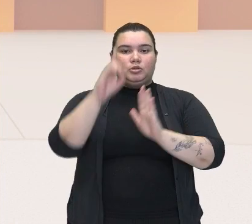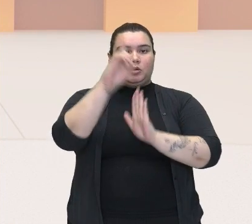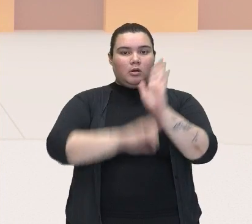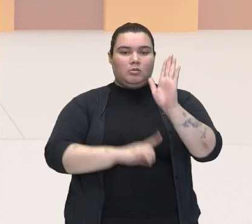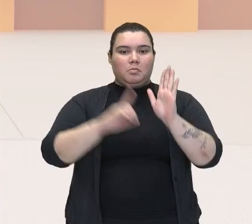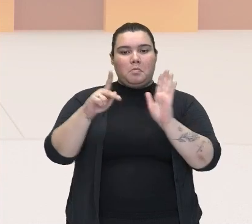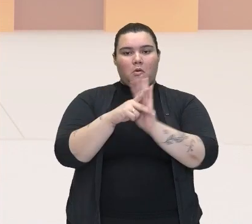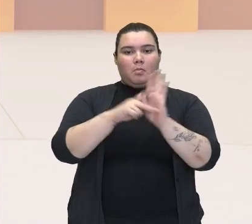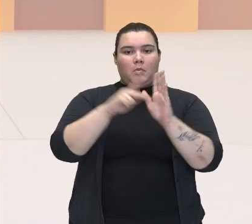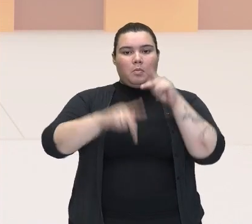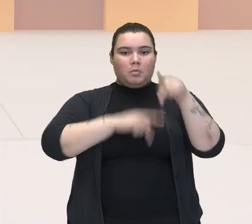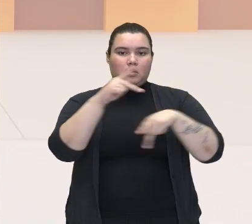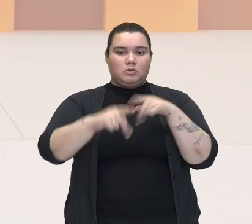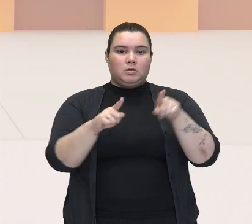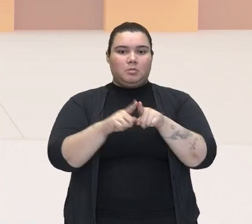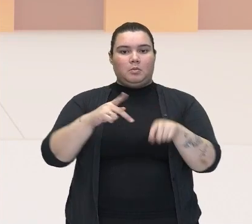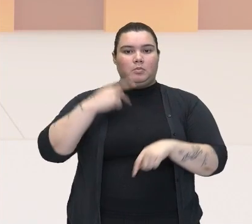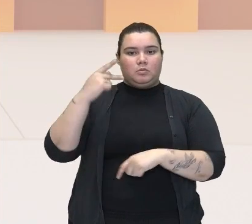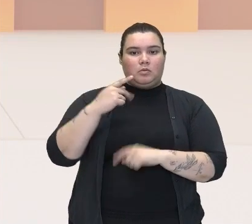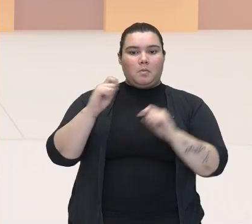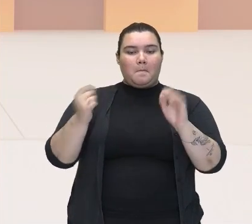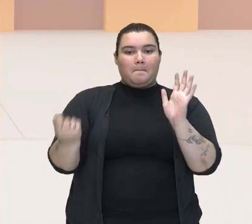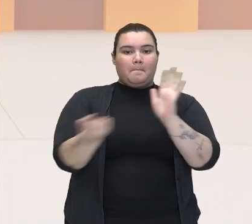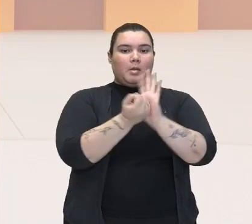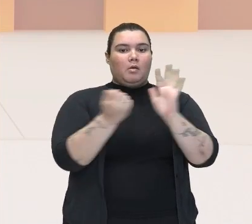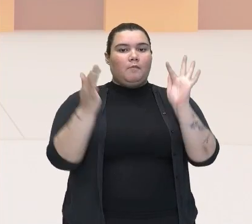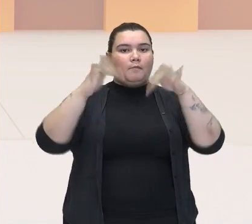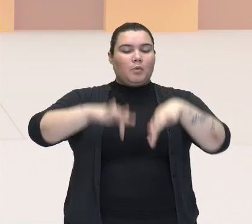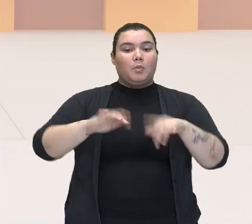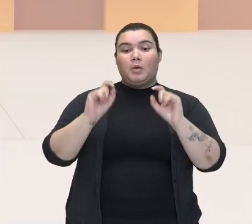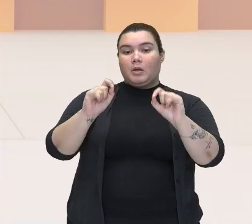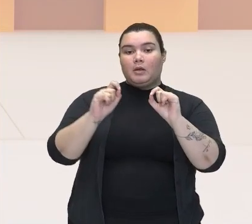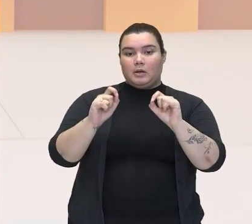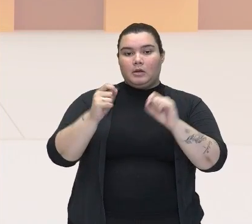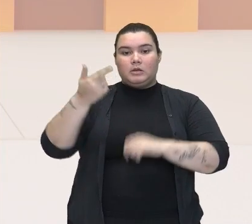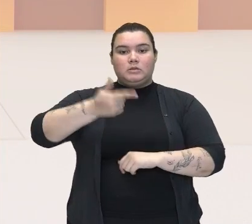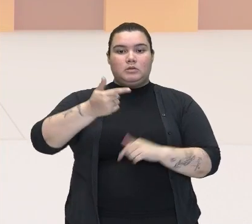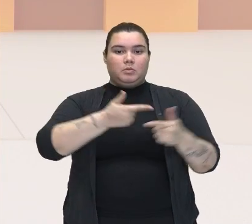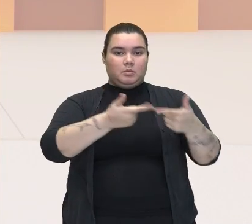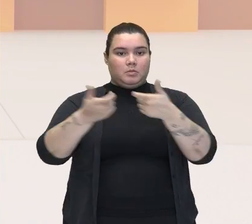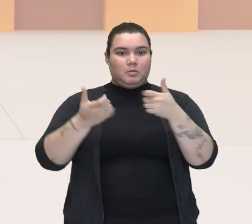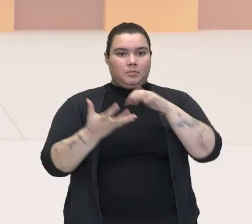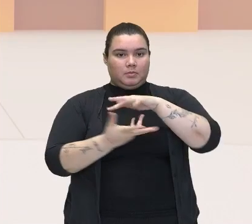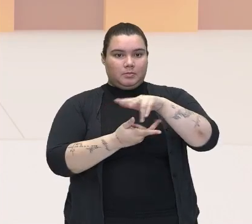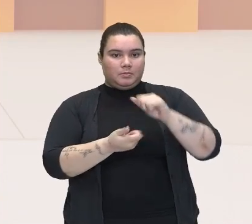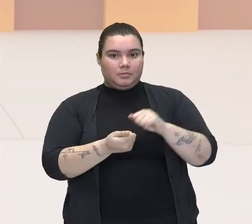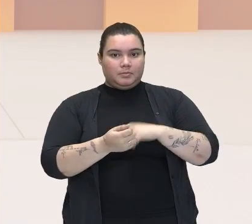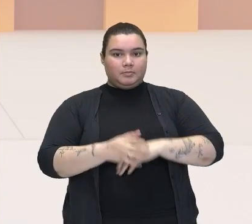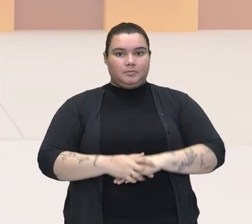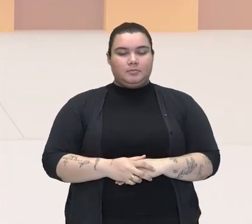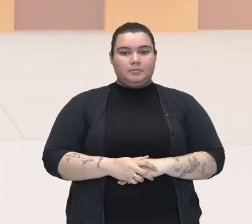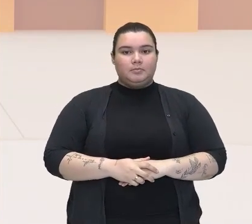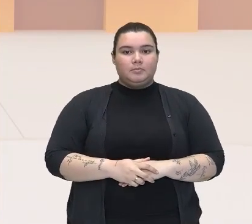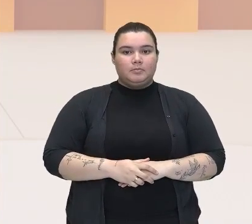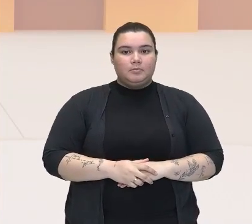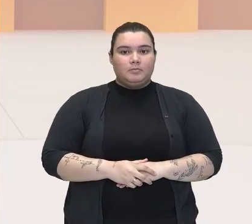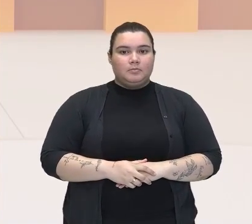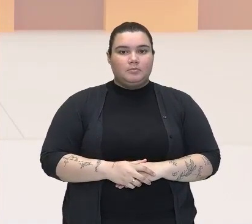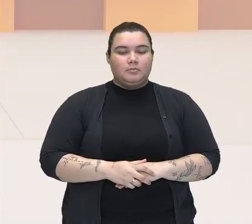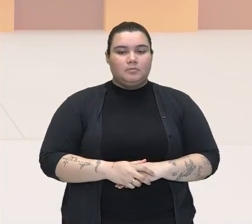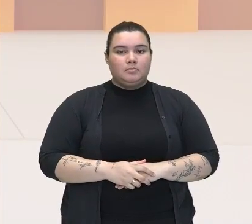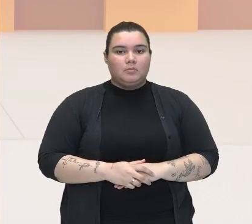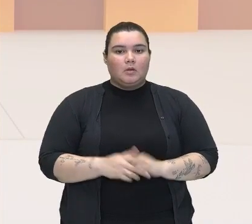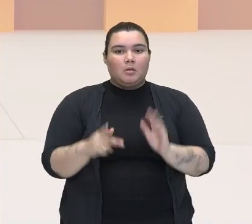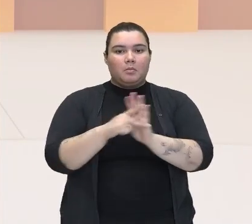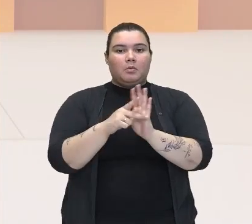civis e políticos, evento que marca seu fim é a Segunda Guerra Mundial, certo?